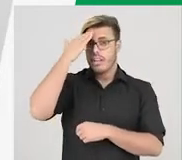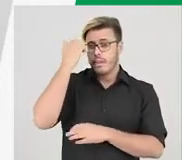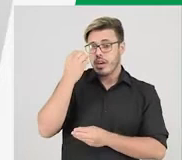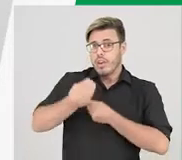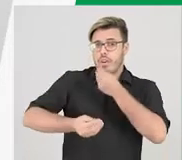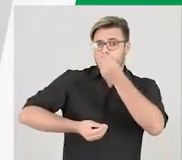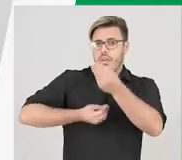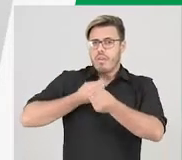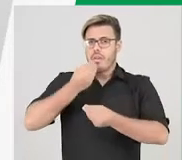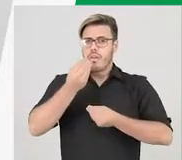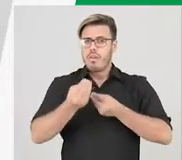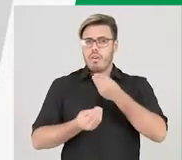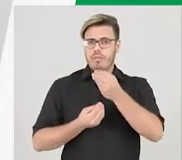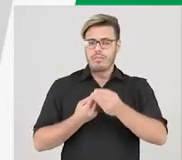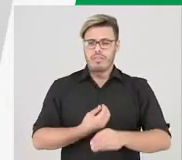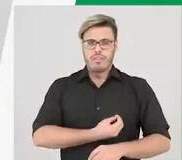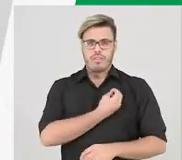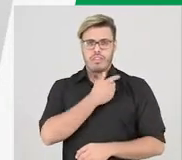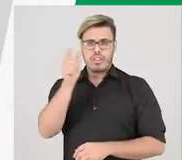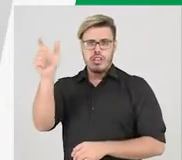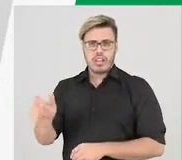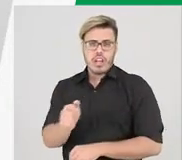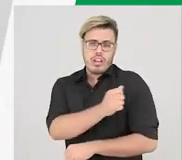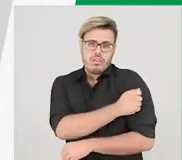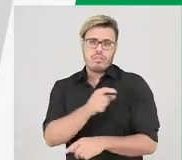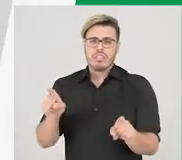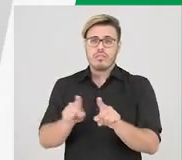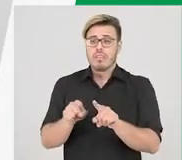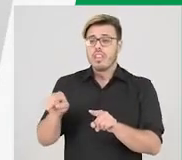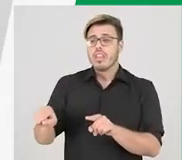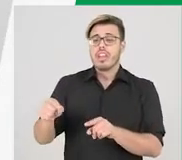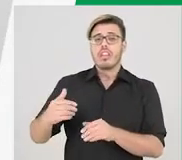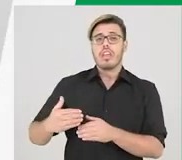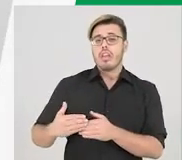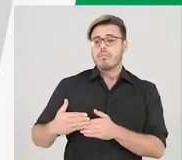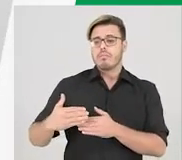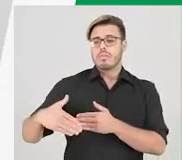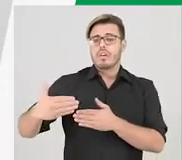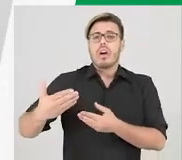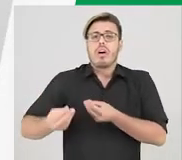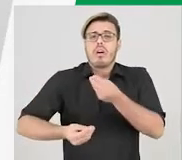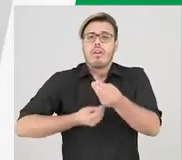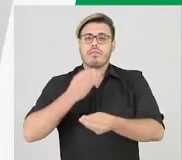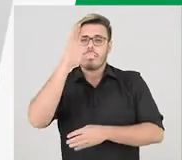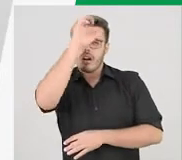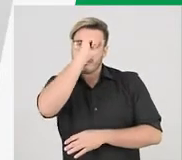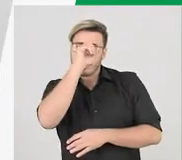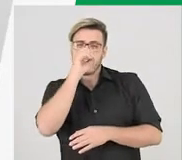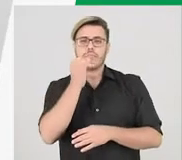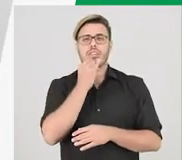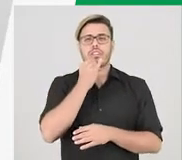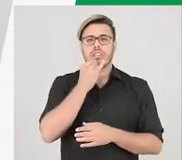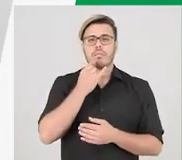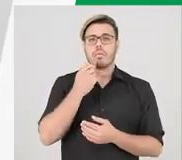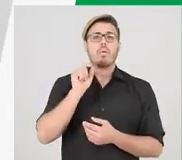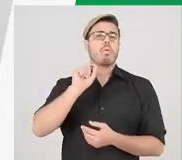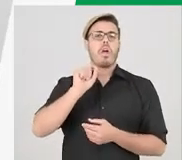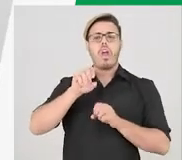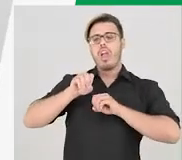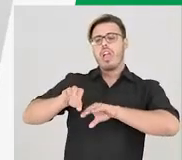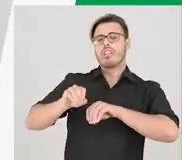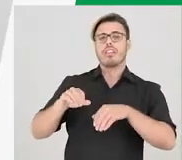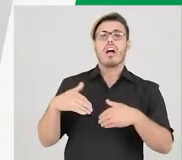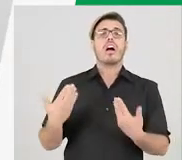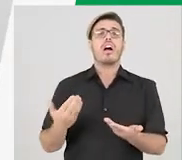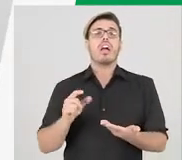suas relações com os processos de ensino-aprendizagem, o que se quer ensinar, como se vai avaliar, Quem é responsável